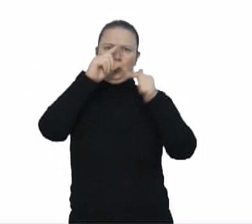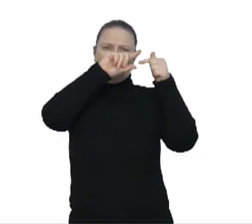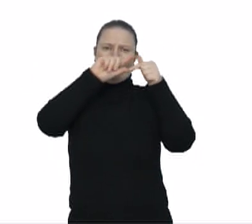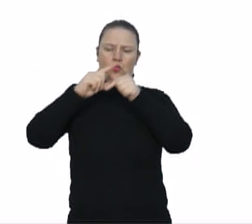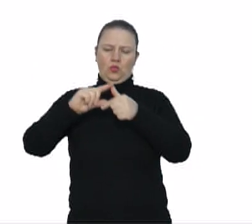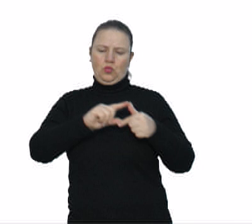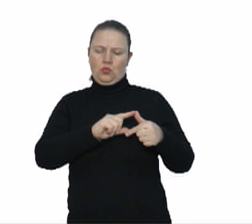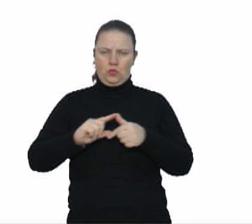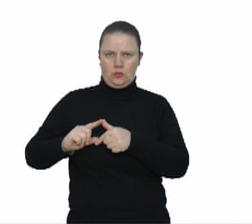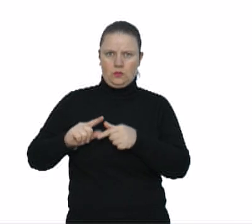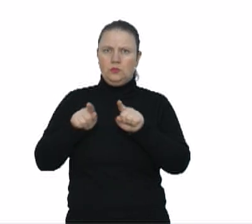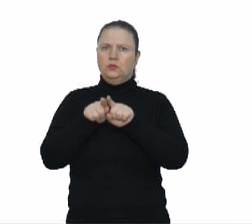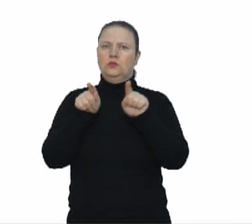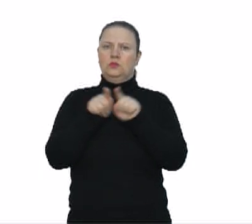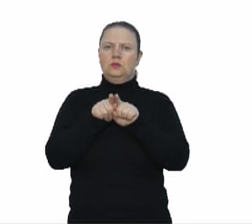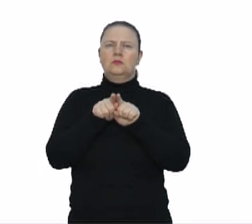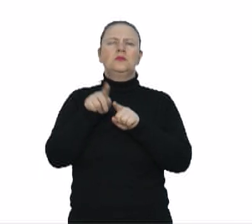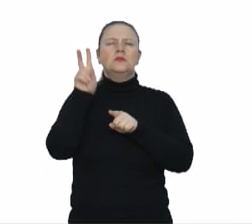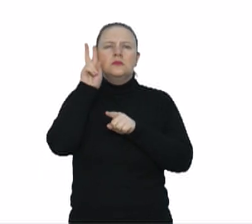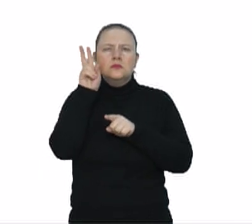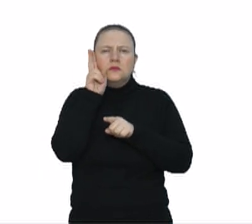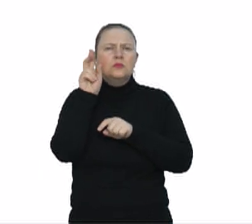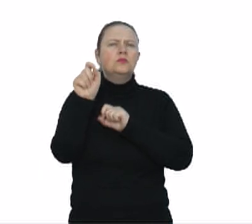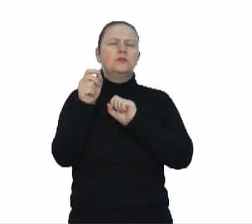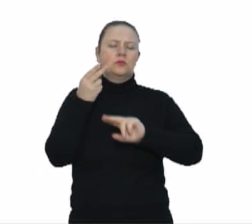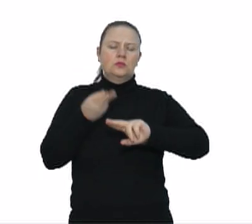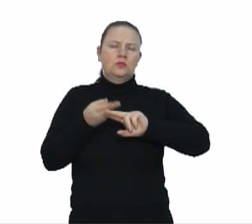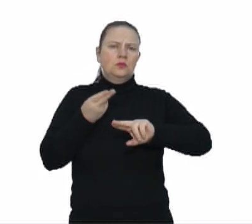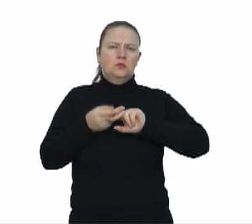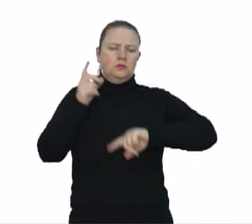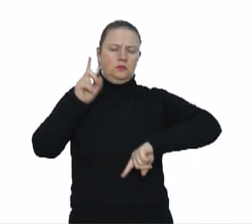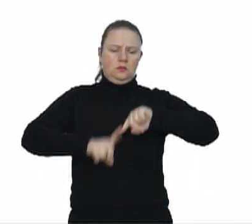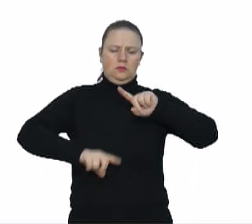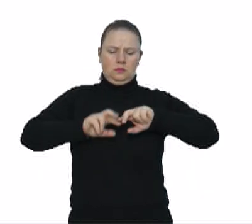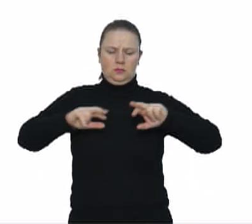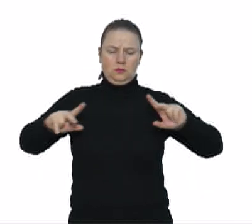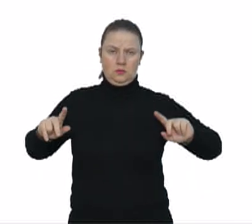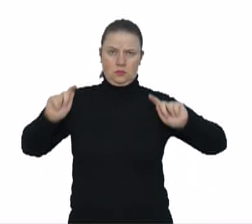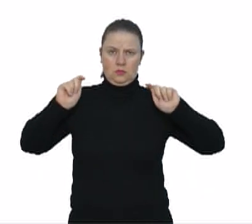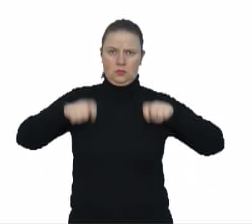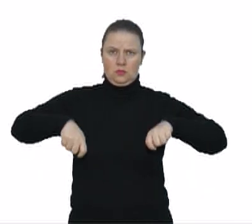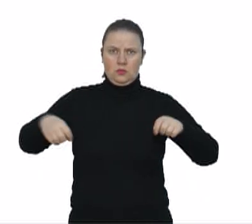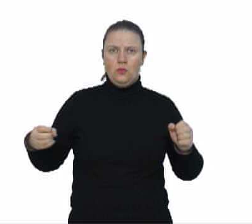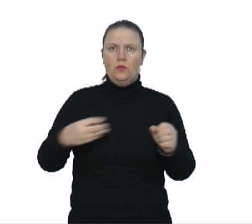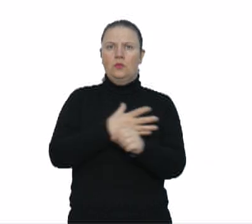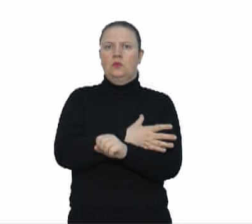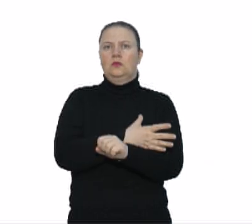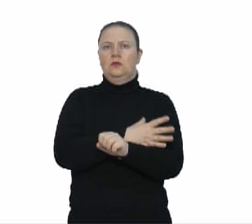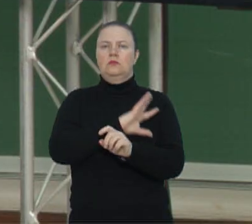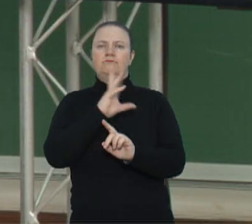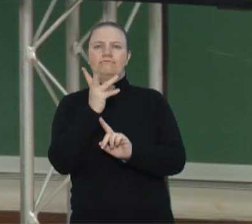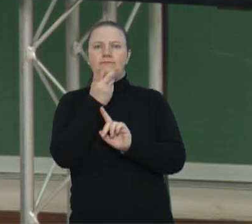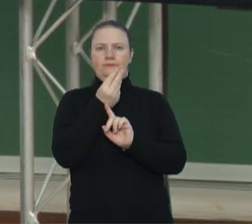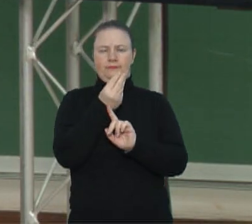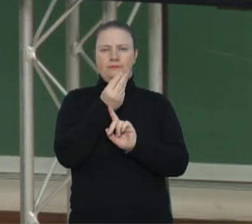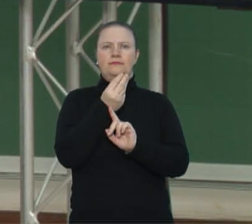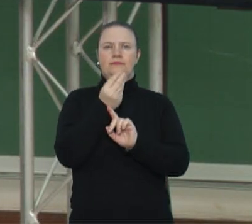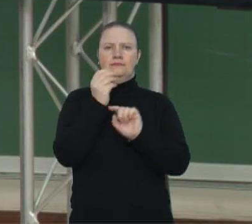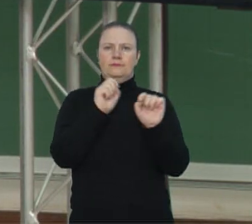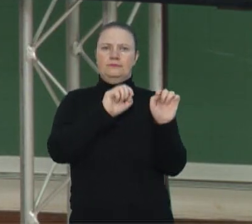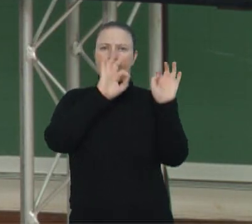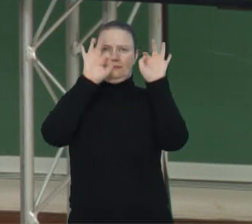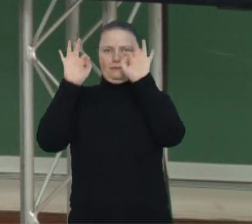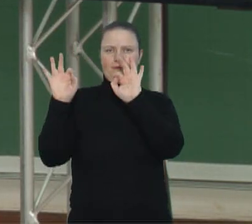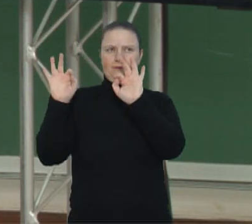materiais utilizados? Por que pode ser considerada como um tipo de inovação importante à arte? Então, vou deixar essa